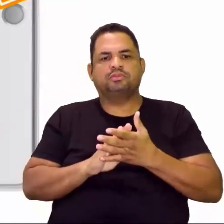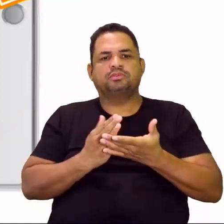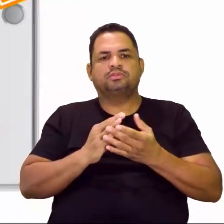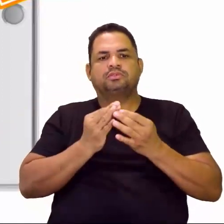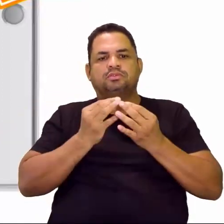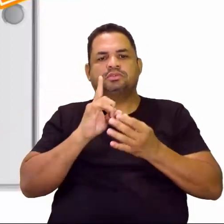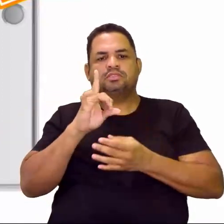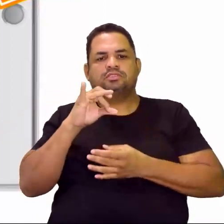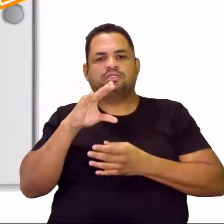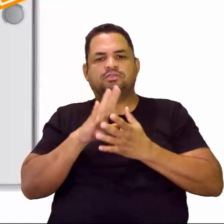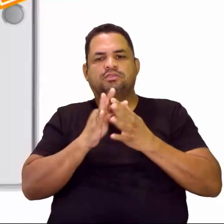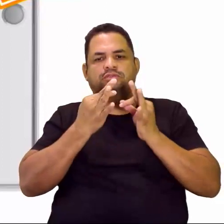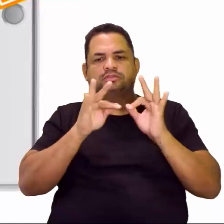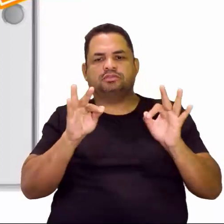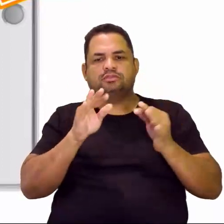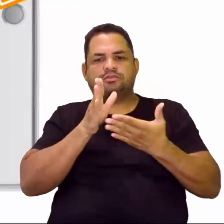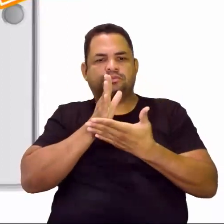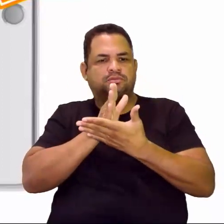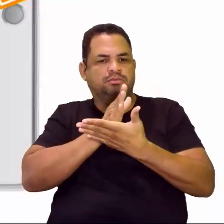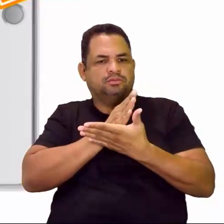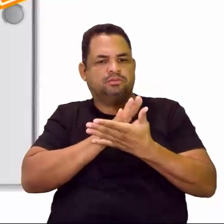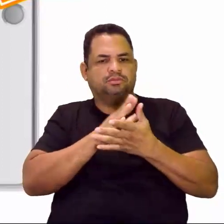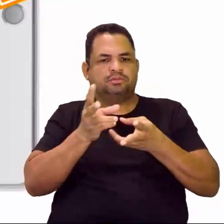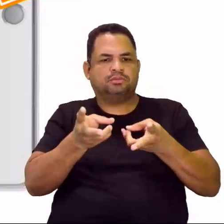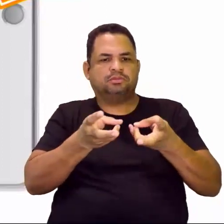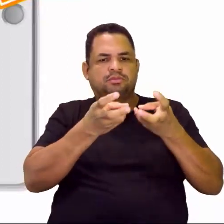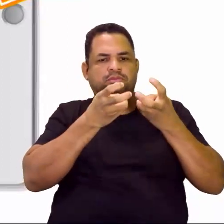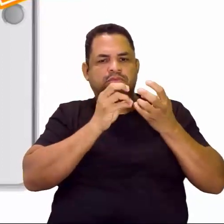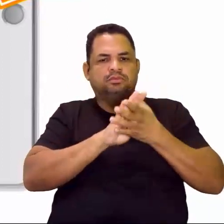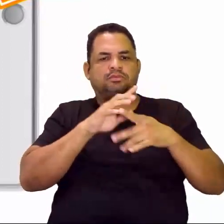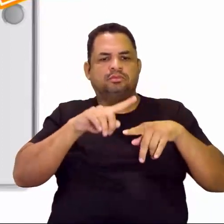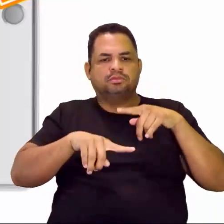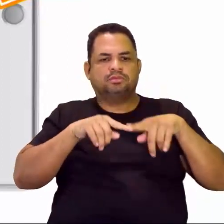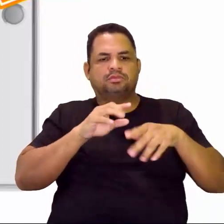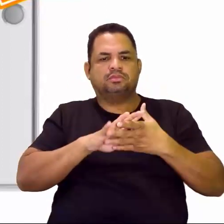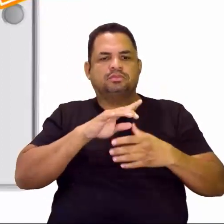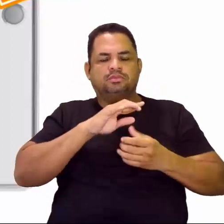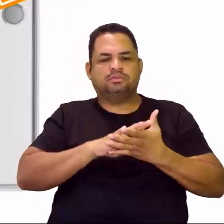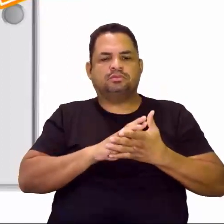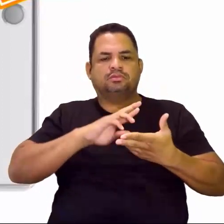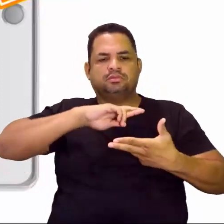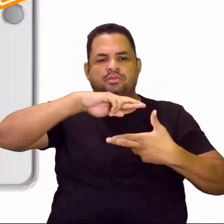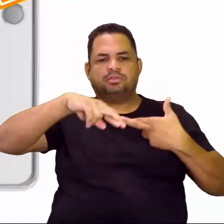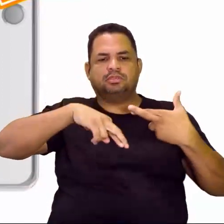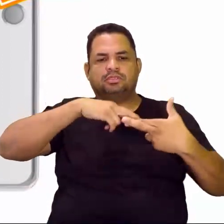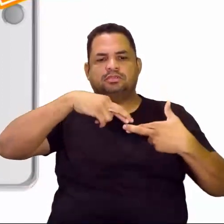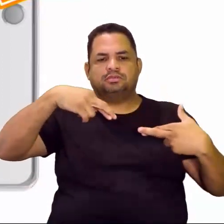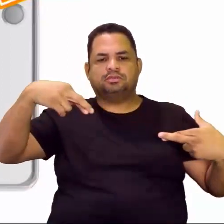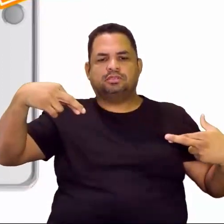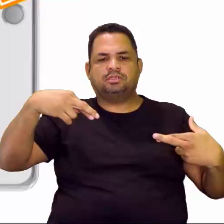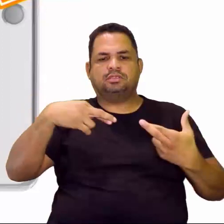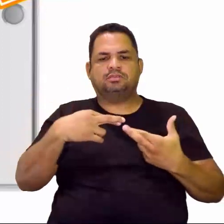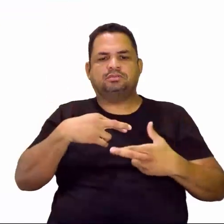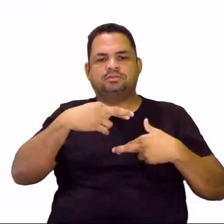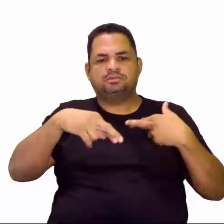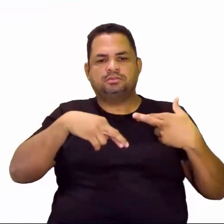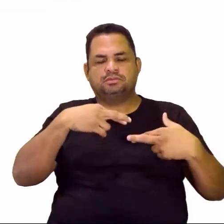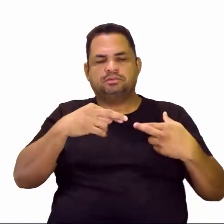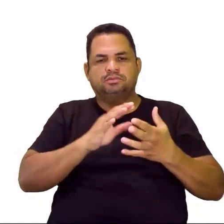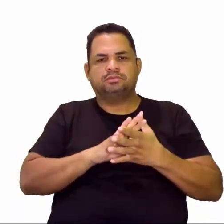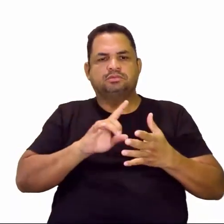simples e fracionada. Nós temos extração por solvente, reciclagem do lixo e tratamento de